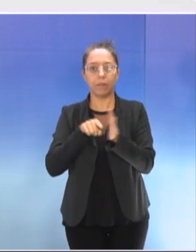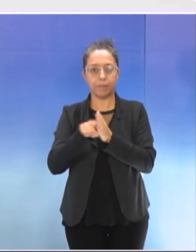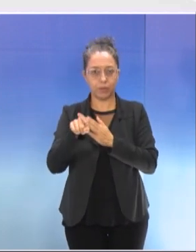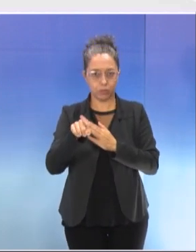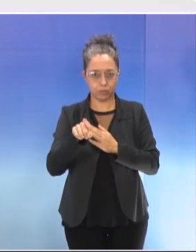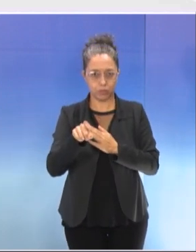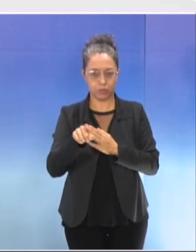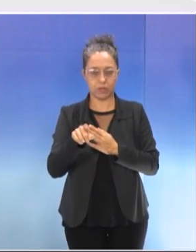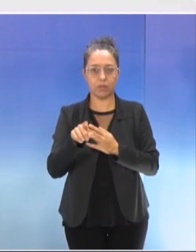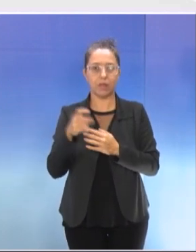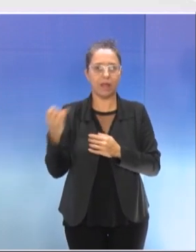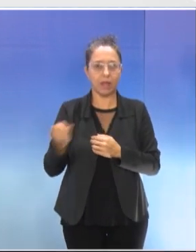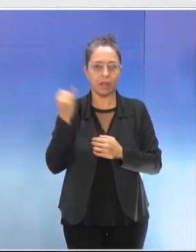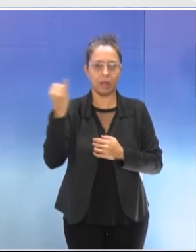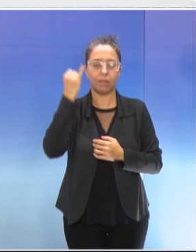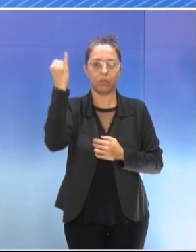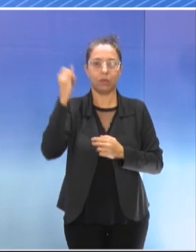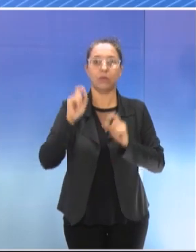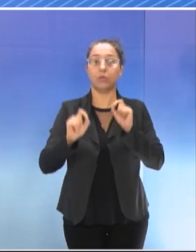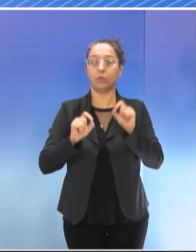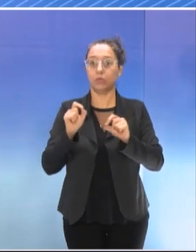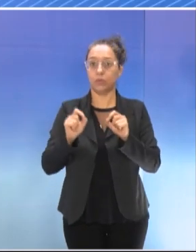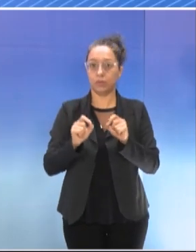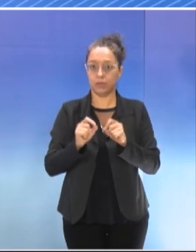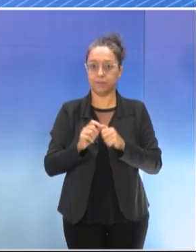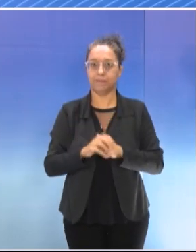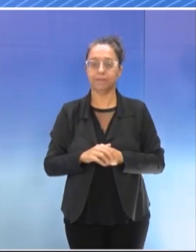item, é importantíssimo